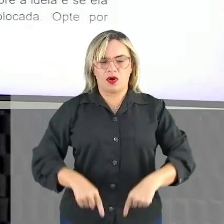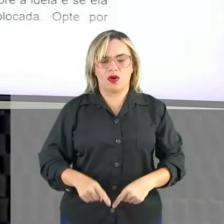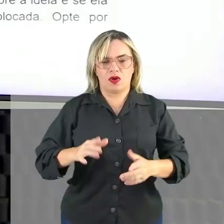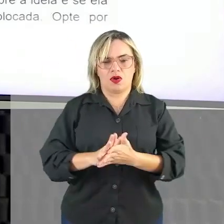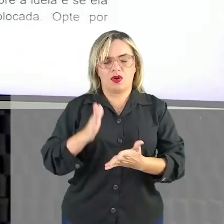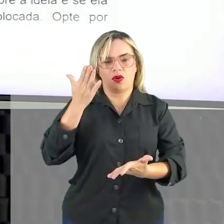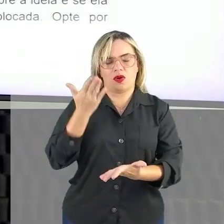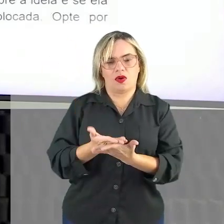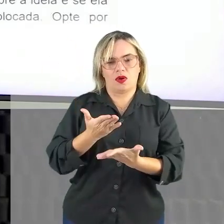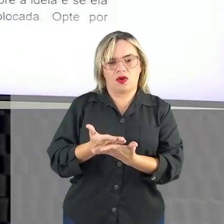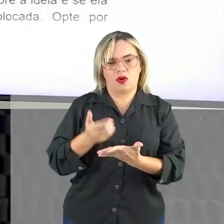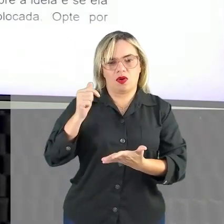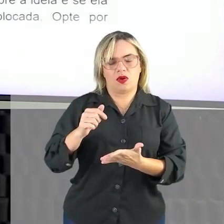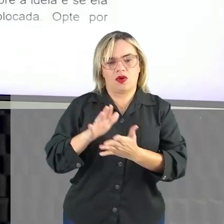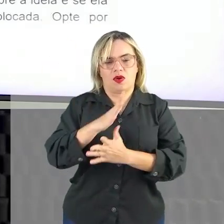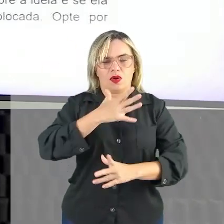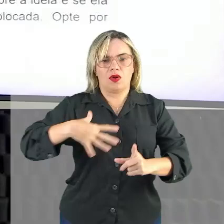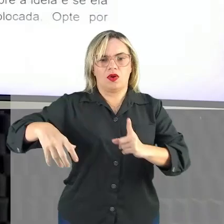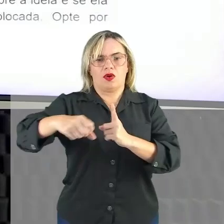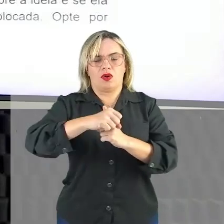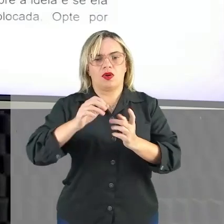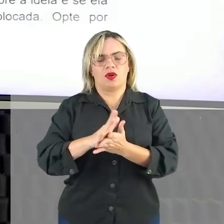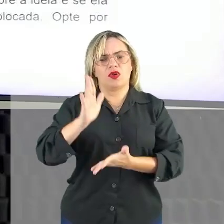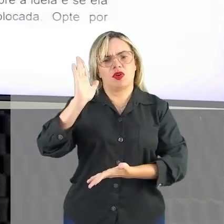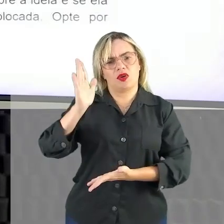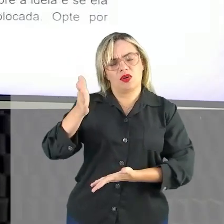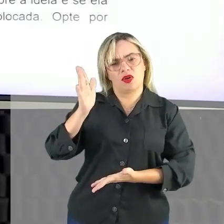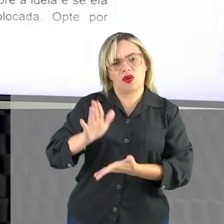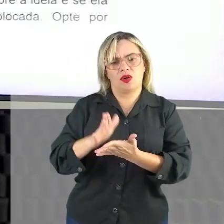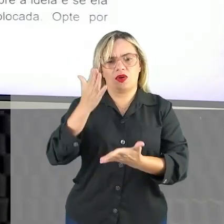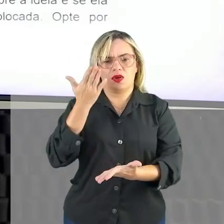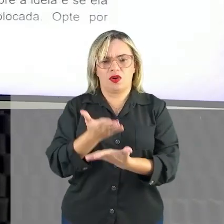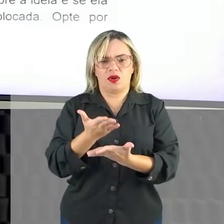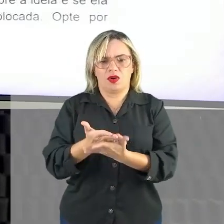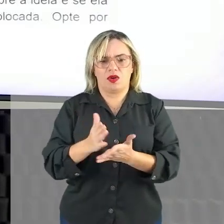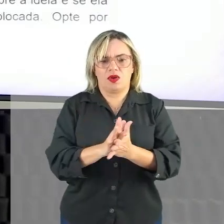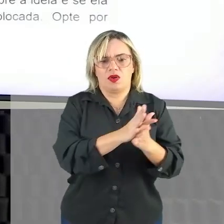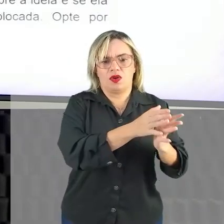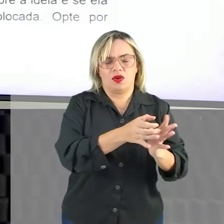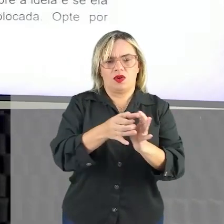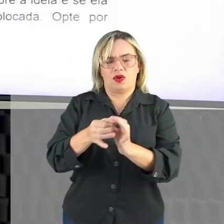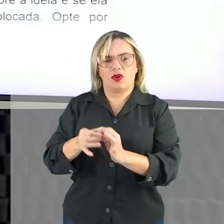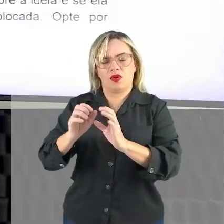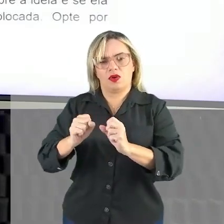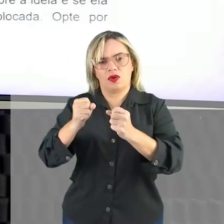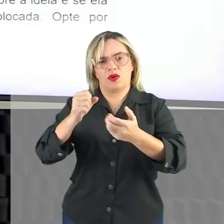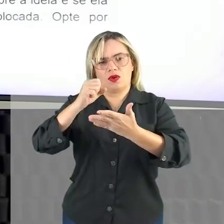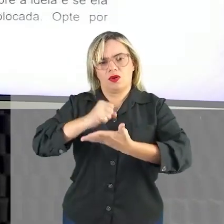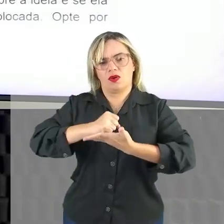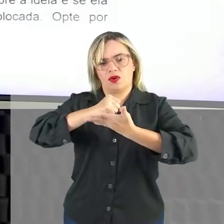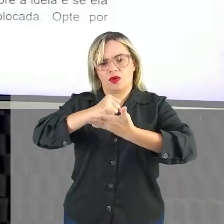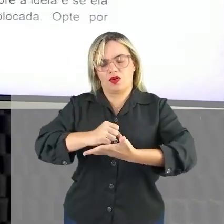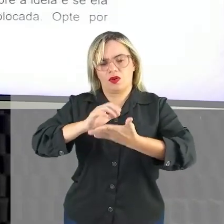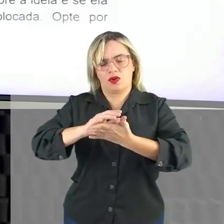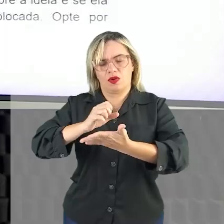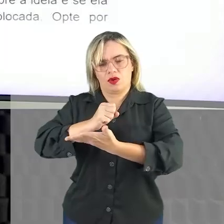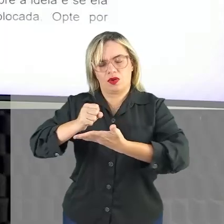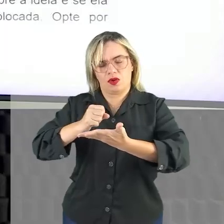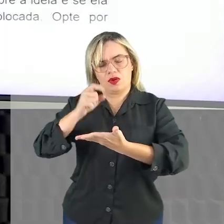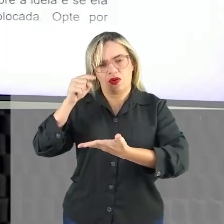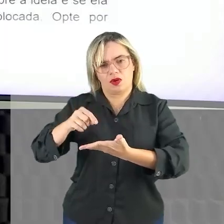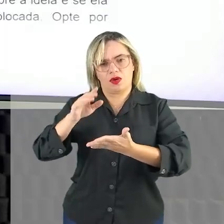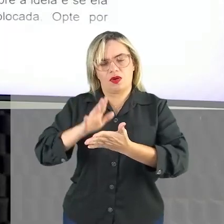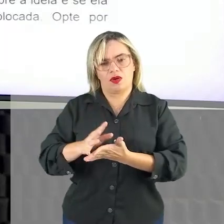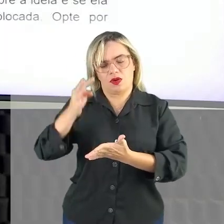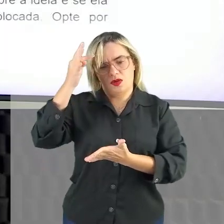estudaram sobre aquela determinada faceta social e que poderão ajudar vocês ali na fundamentação da opinião.